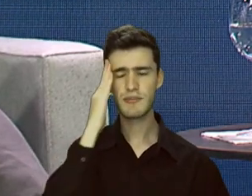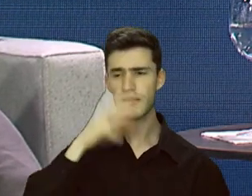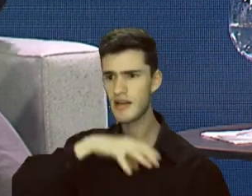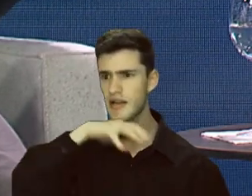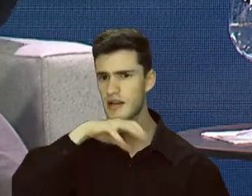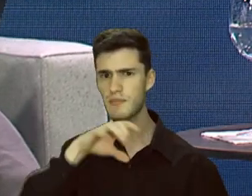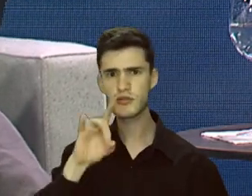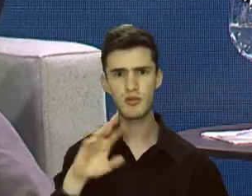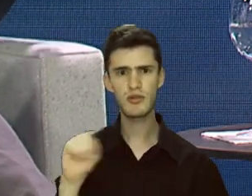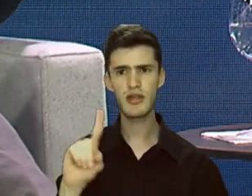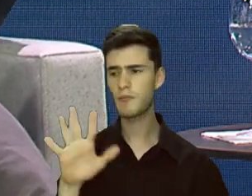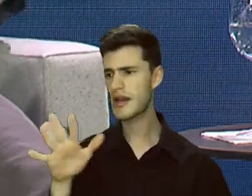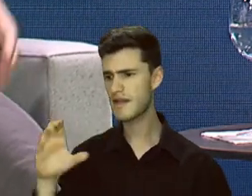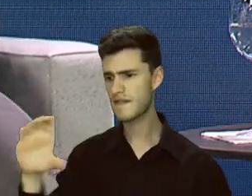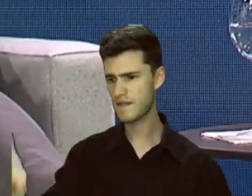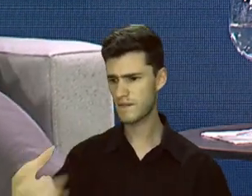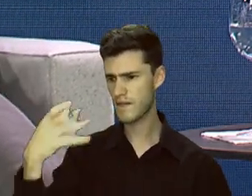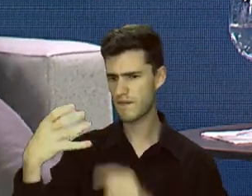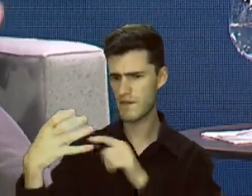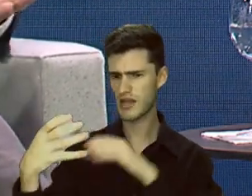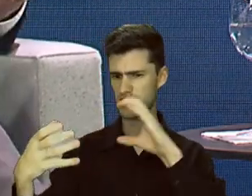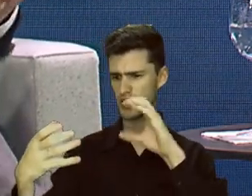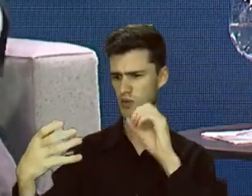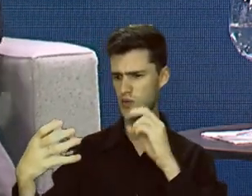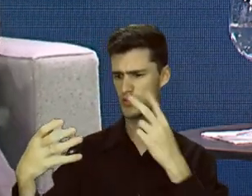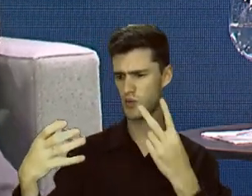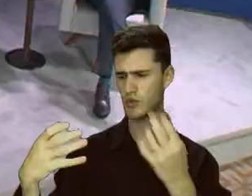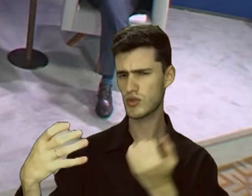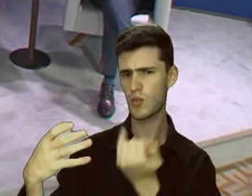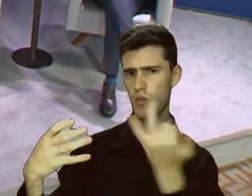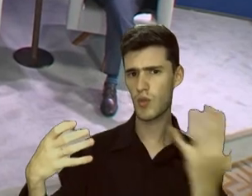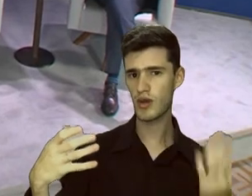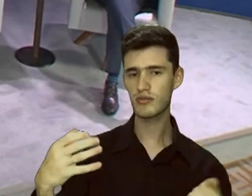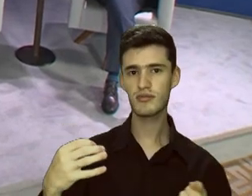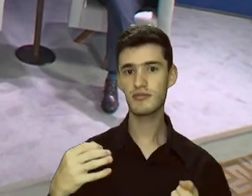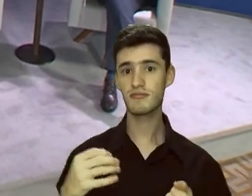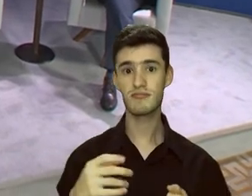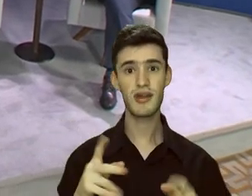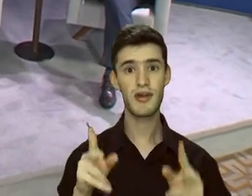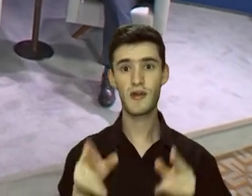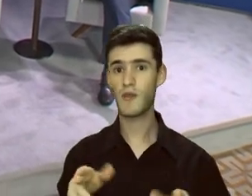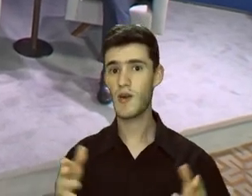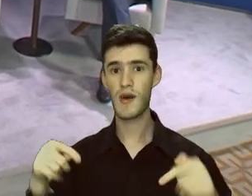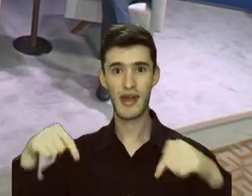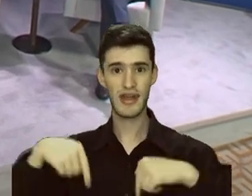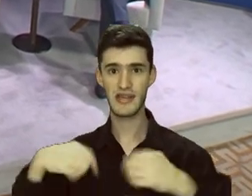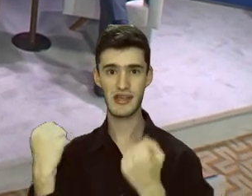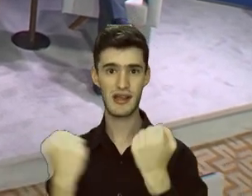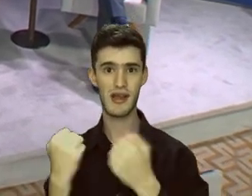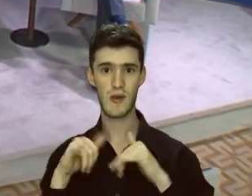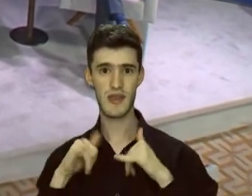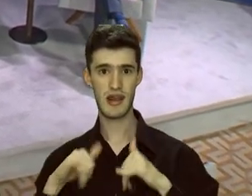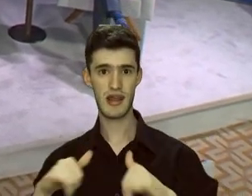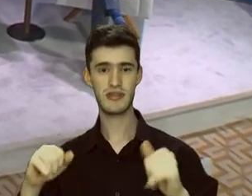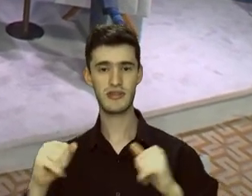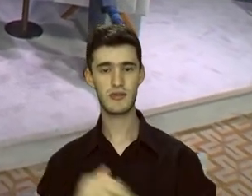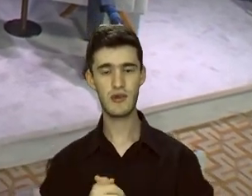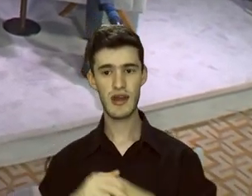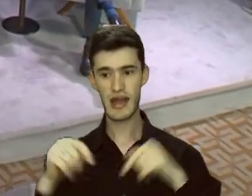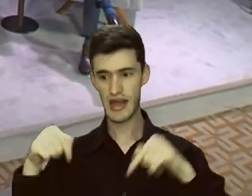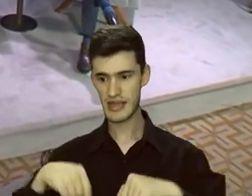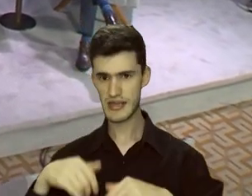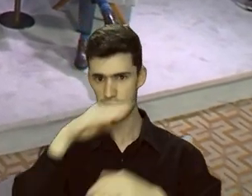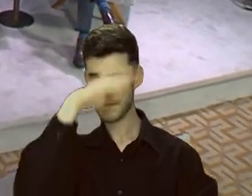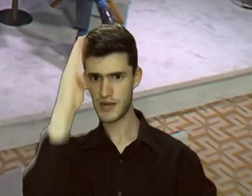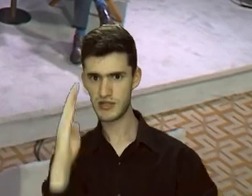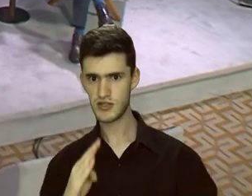produto é a grande discussão também que começa agora da parte de carro elétrico né faz sentido no Brasil você tem um carro elétrico puro ou